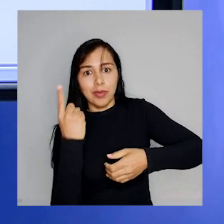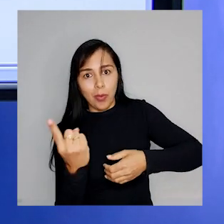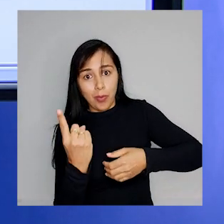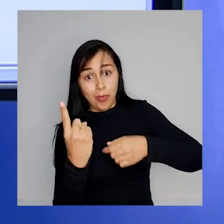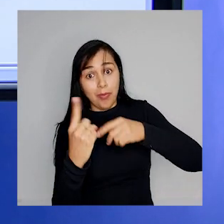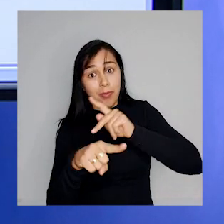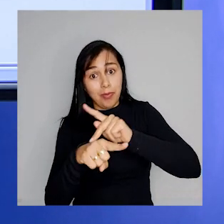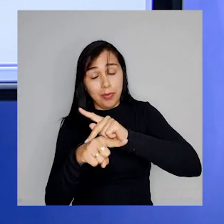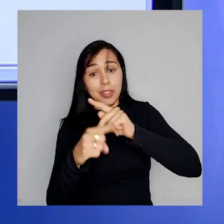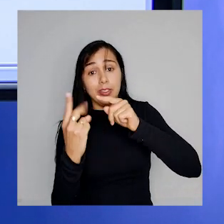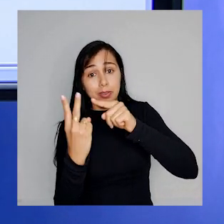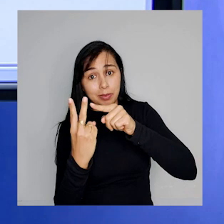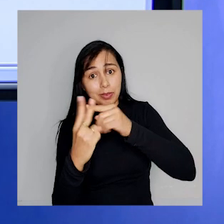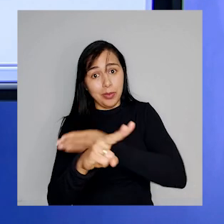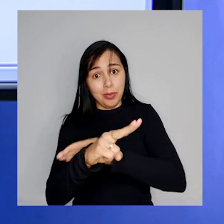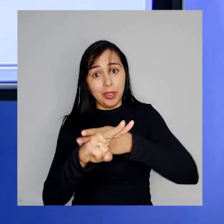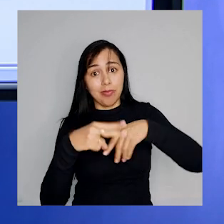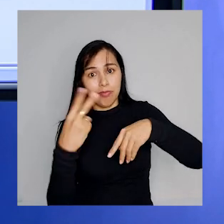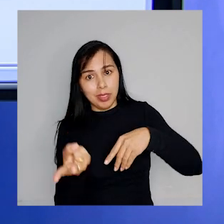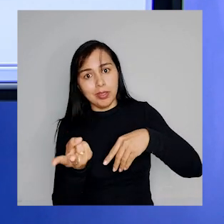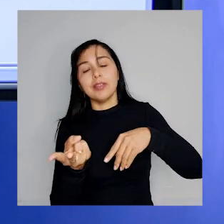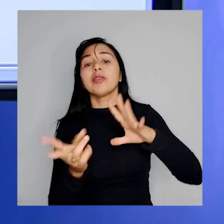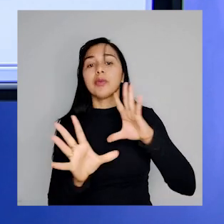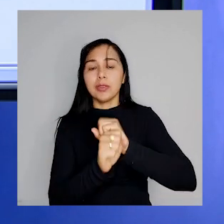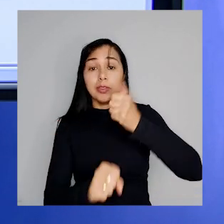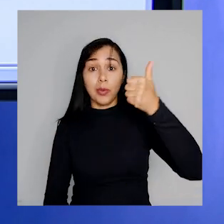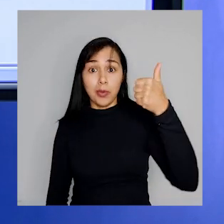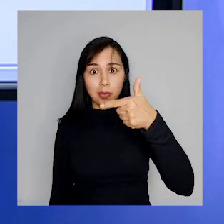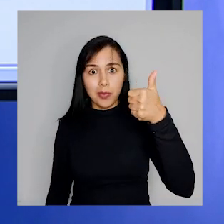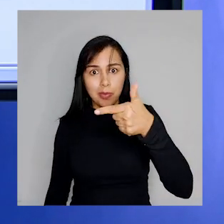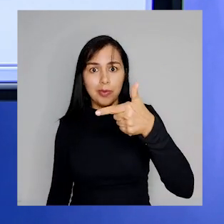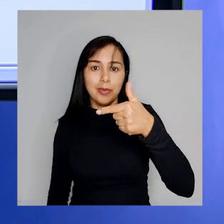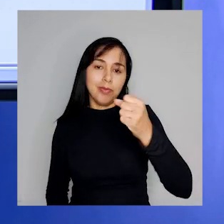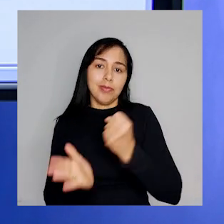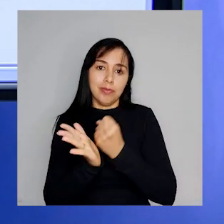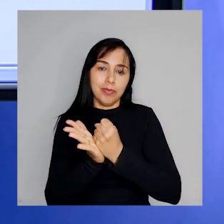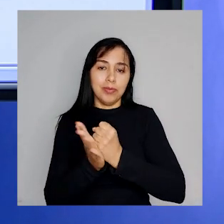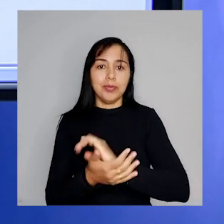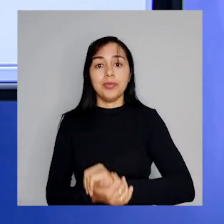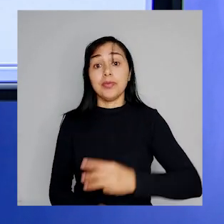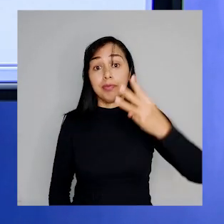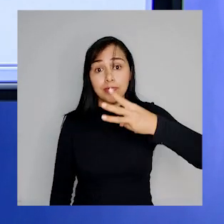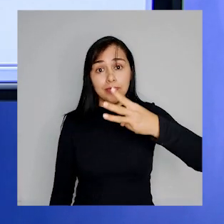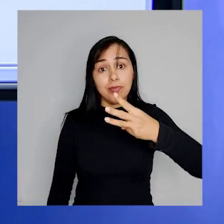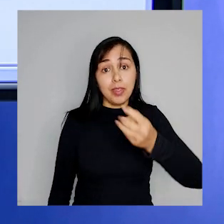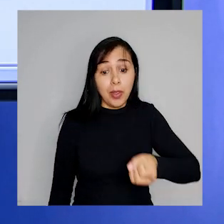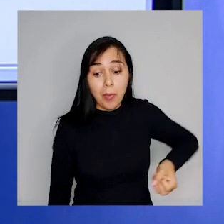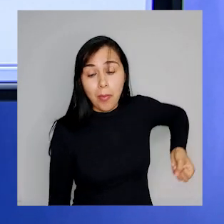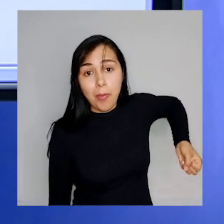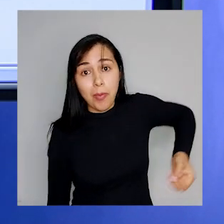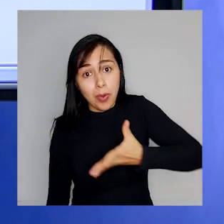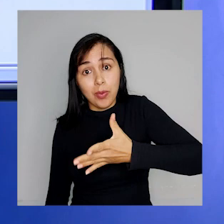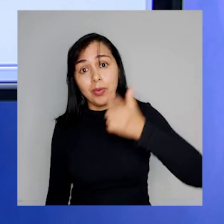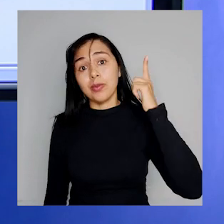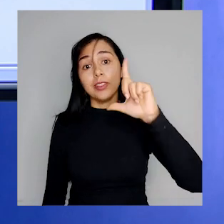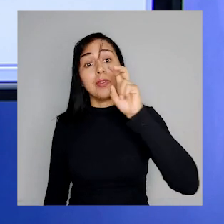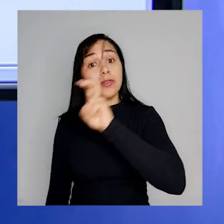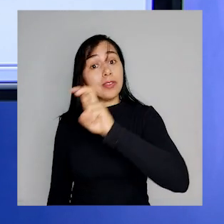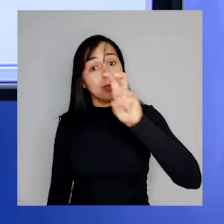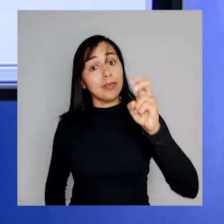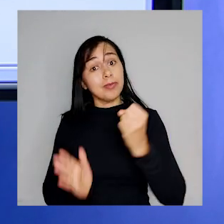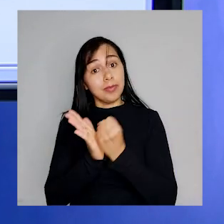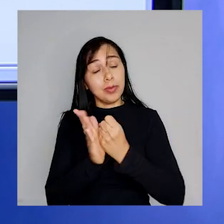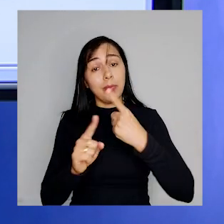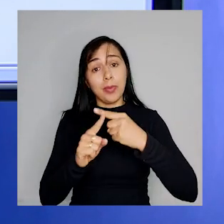ao derrubar um pino preto e um pino branco. Numa terceira jogada, Mariana fez